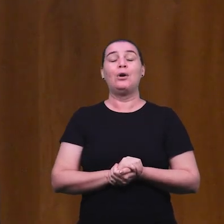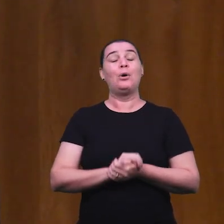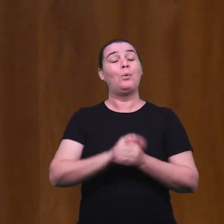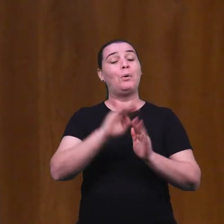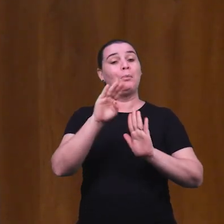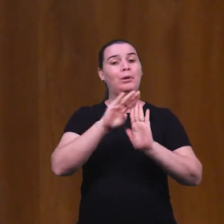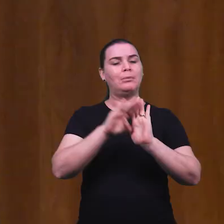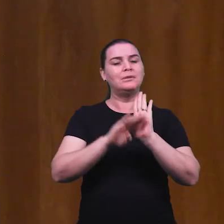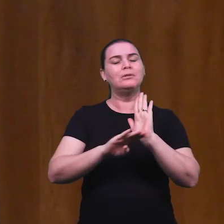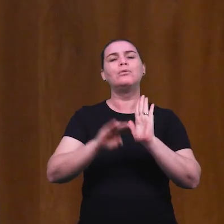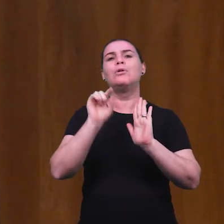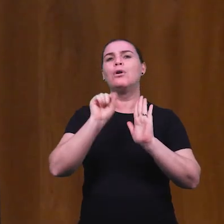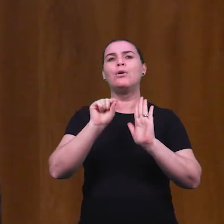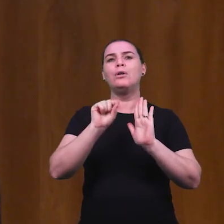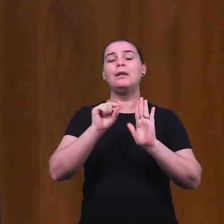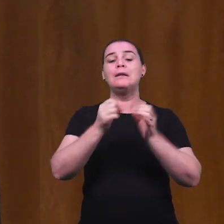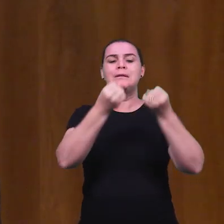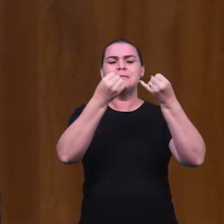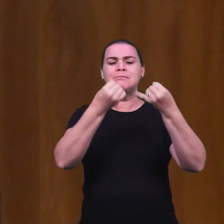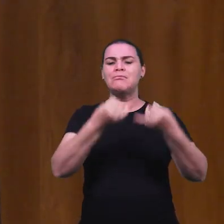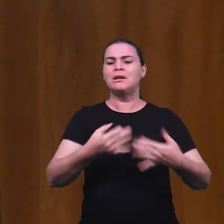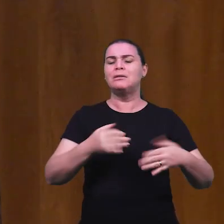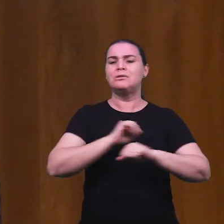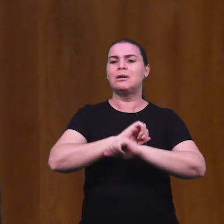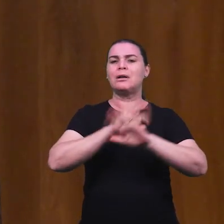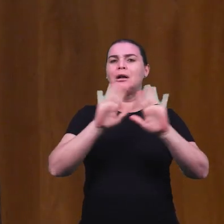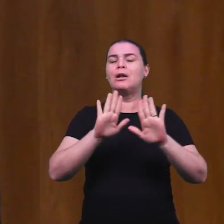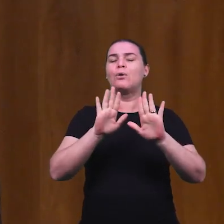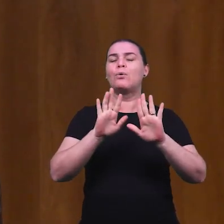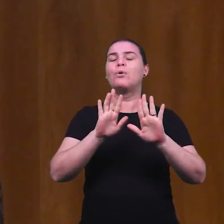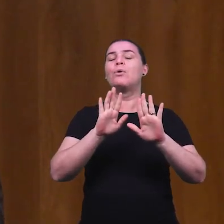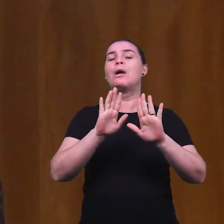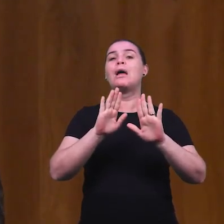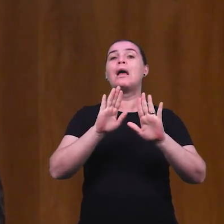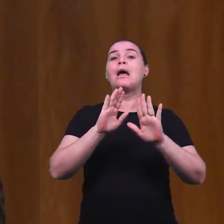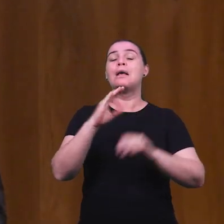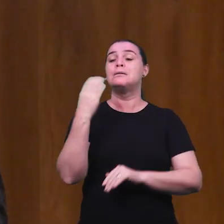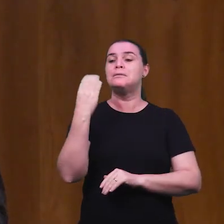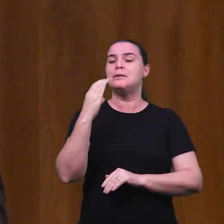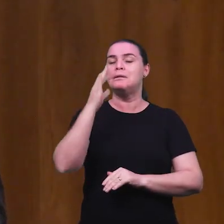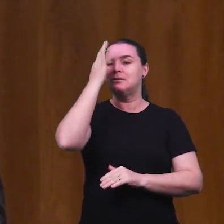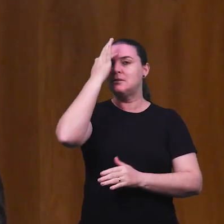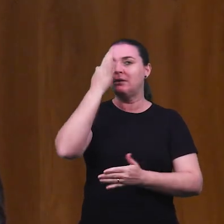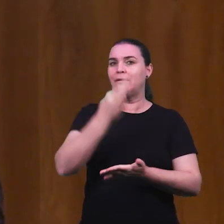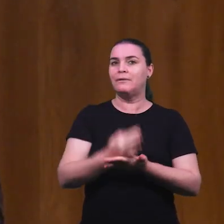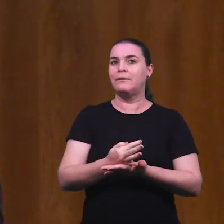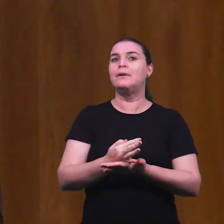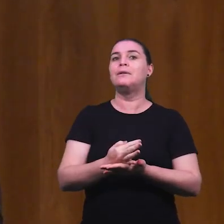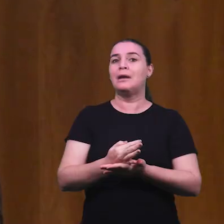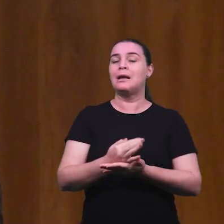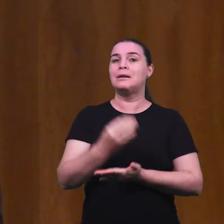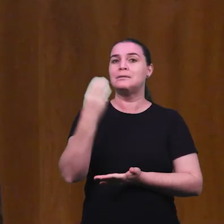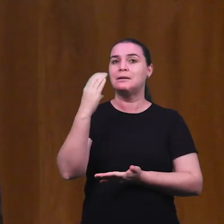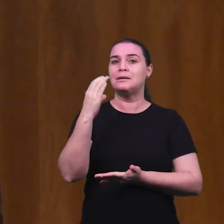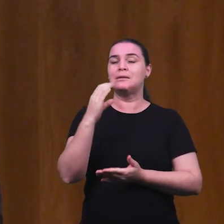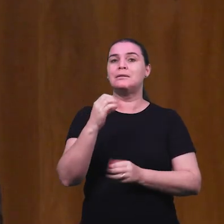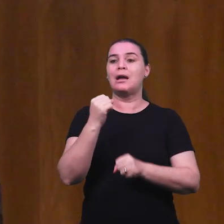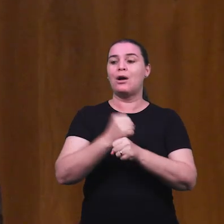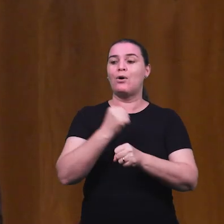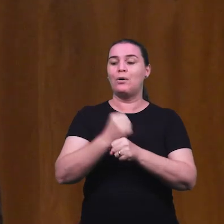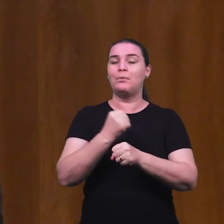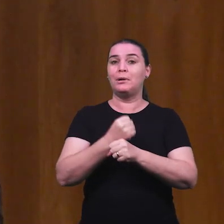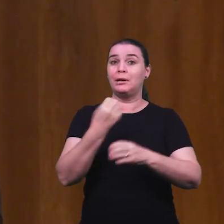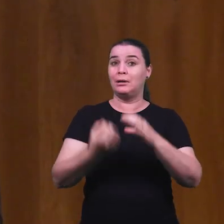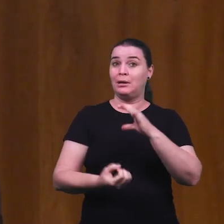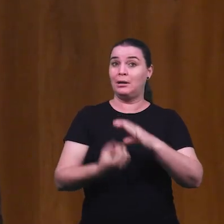claro a diferença entre a ciência e a fé. A ciência que vem da obra criadora de Deus e que,